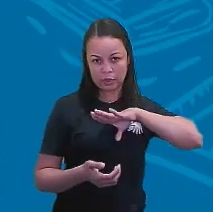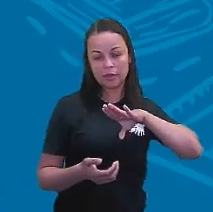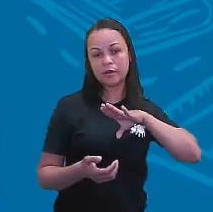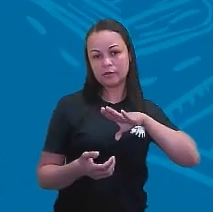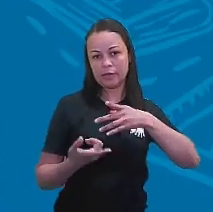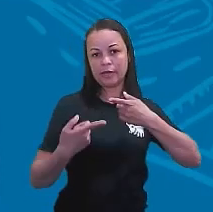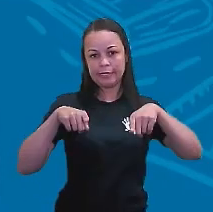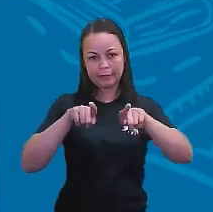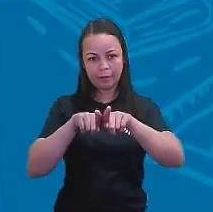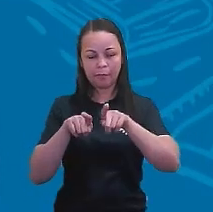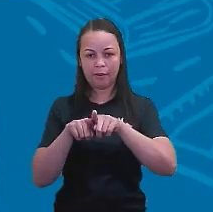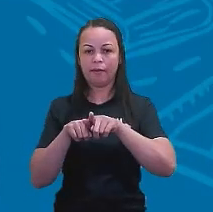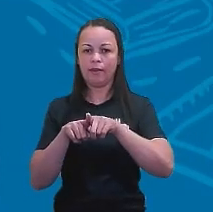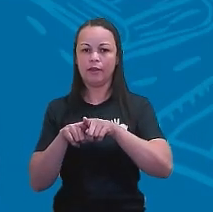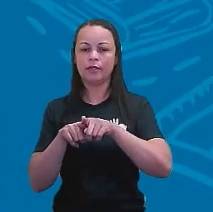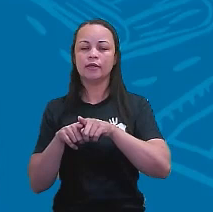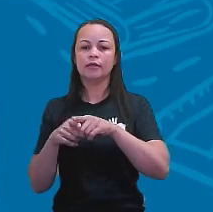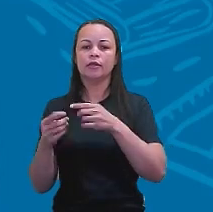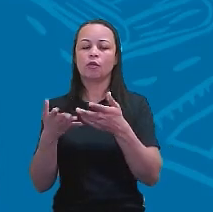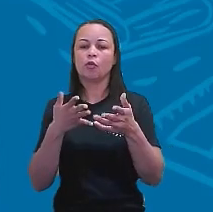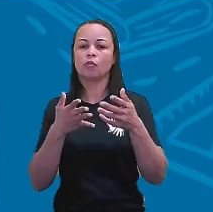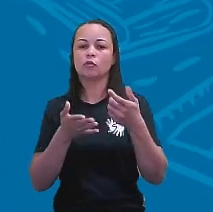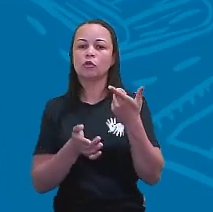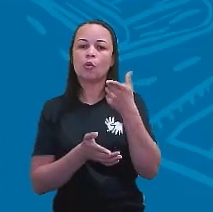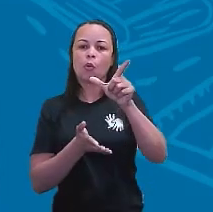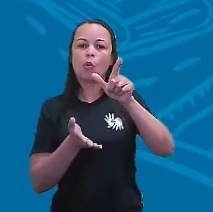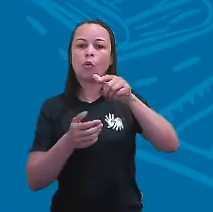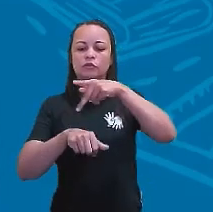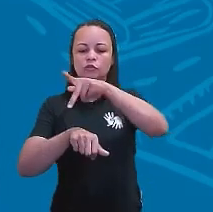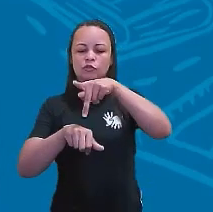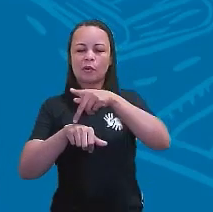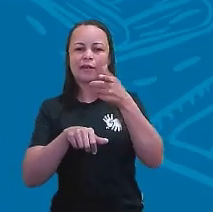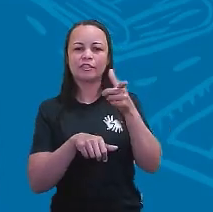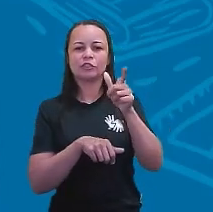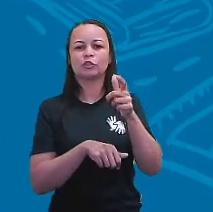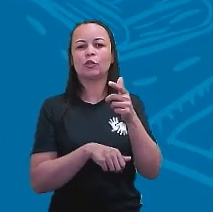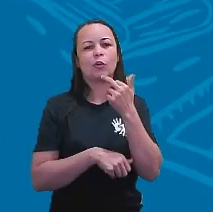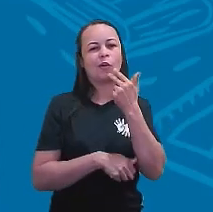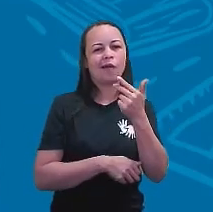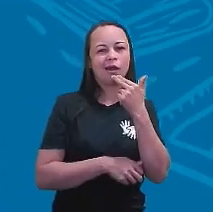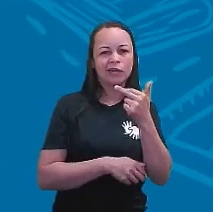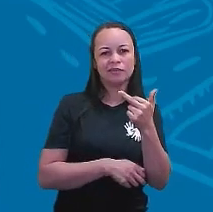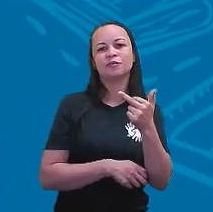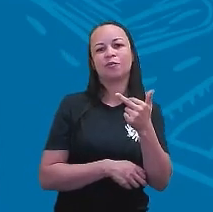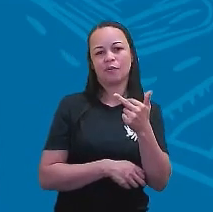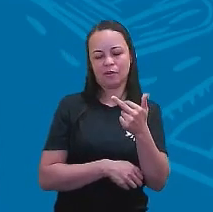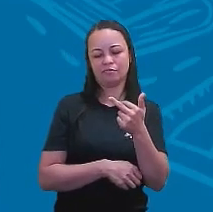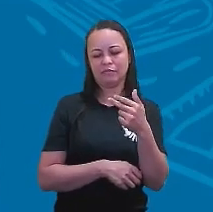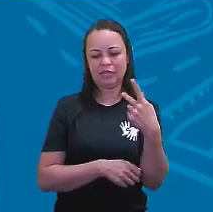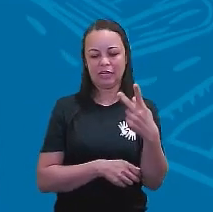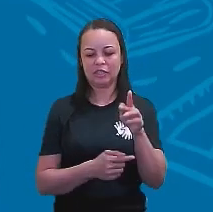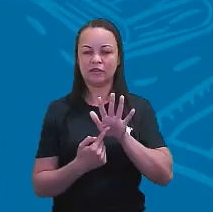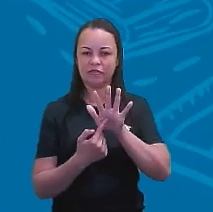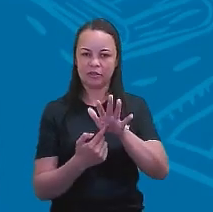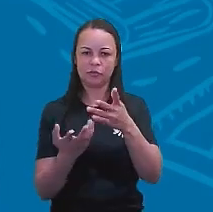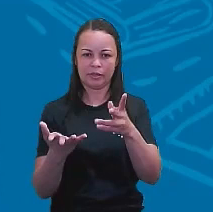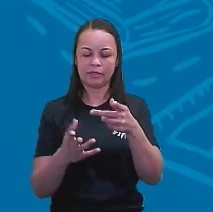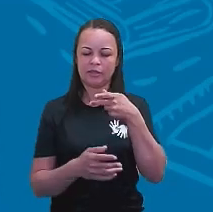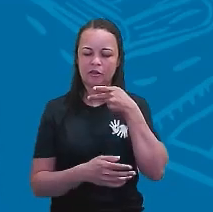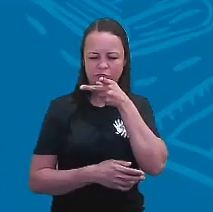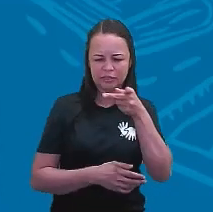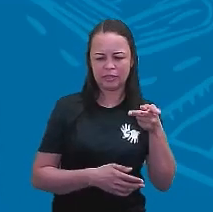idioma, quanto também as que foram publicadas em outros idiomas. Então, a gente está vendo primeiro aqui essas, que é o Visitante,